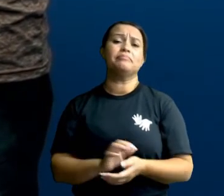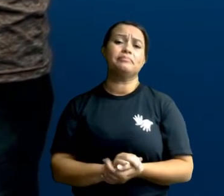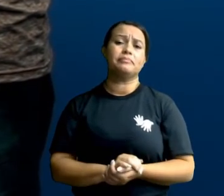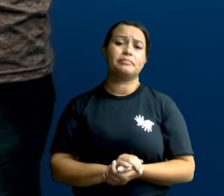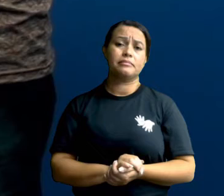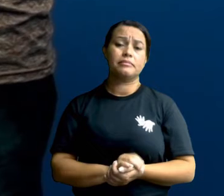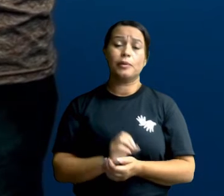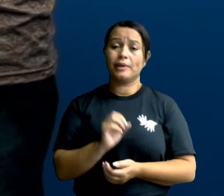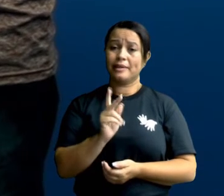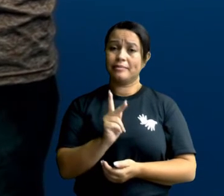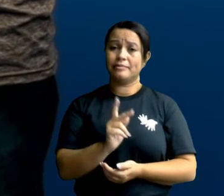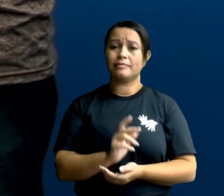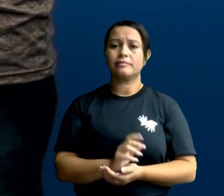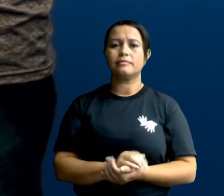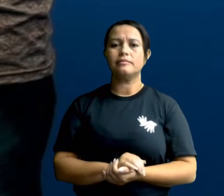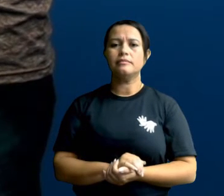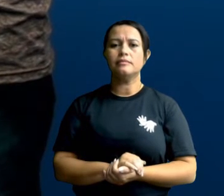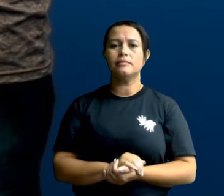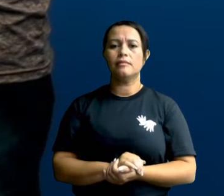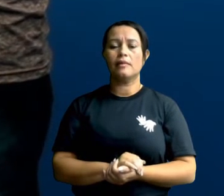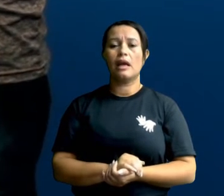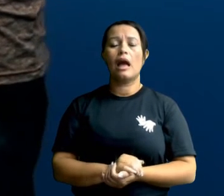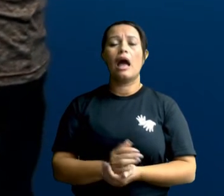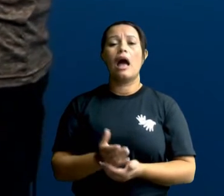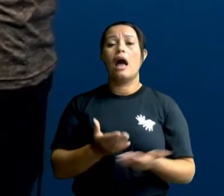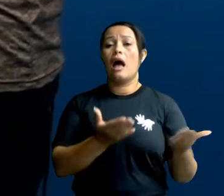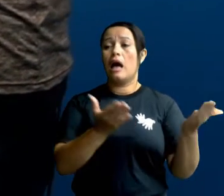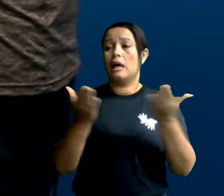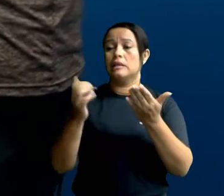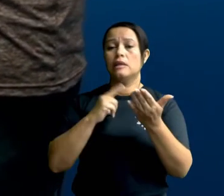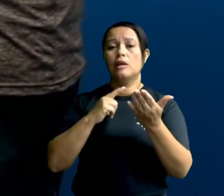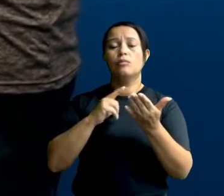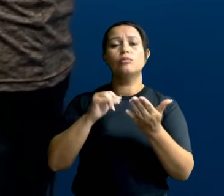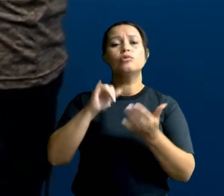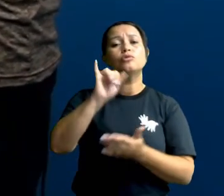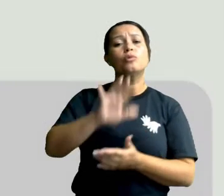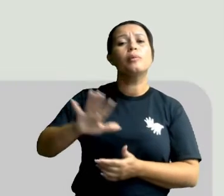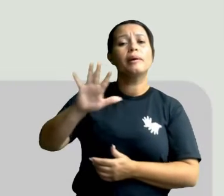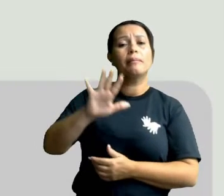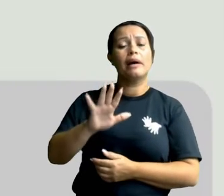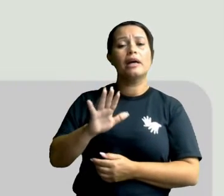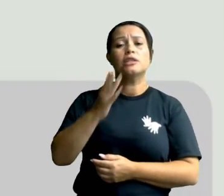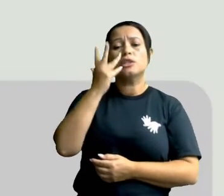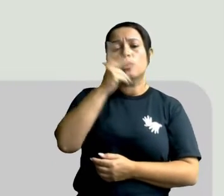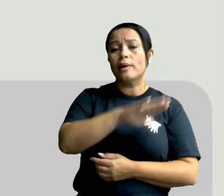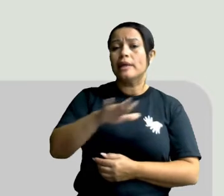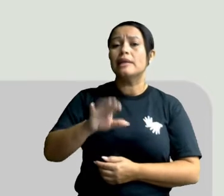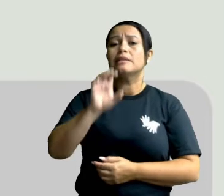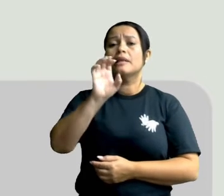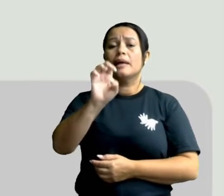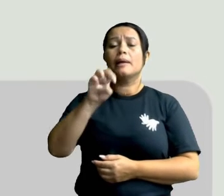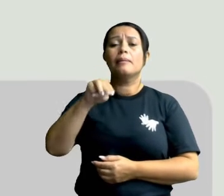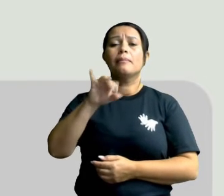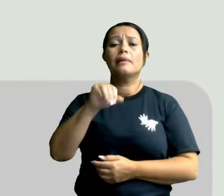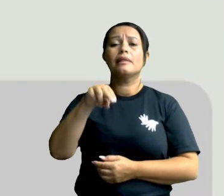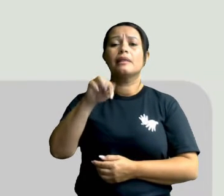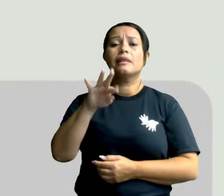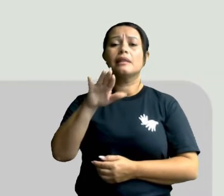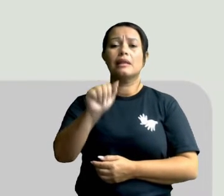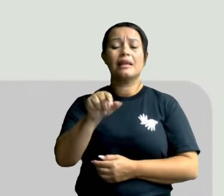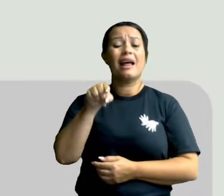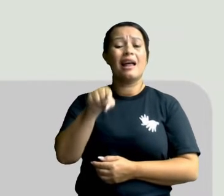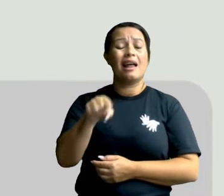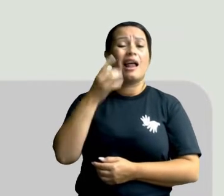mais correta. Okay? Aqui nós temos uma foto de uma criança iemenita suspeita de estar infectada